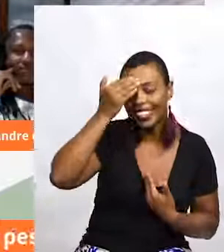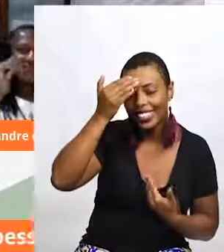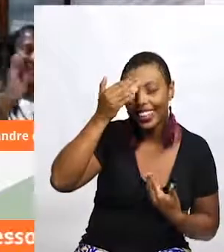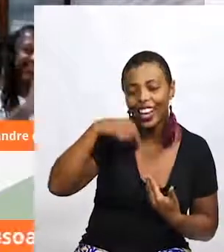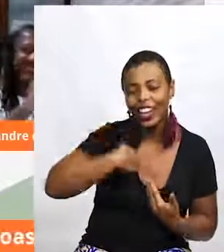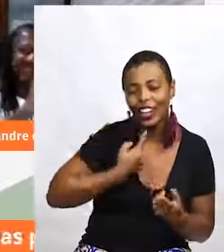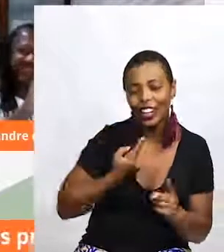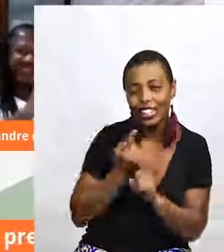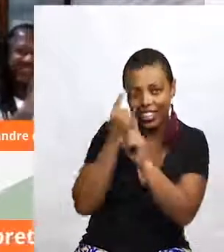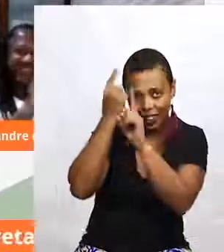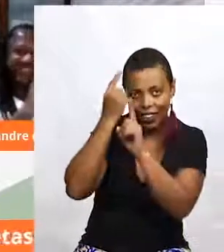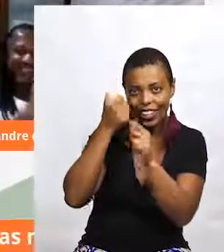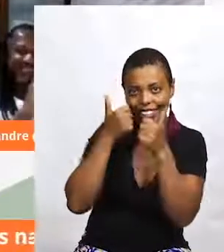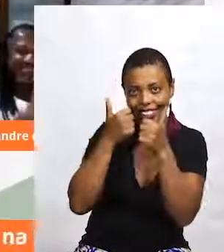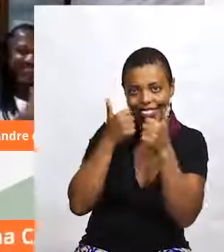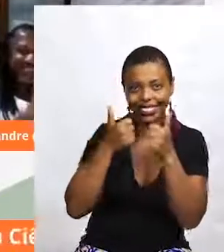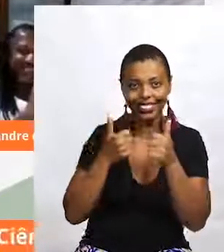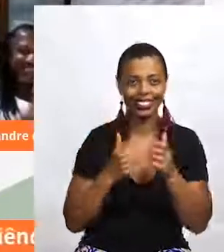encontra, viu?